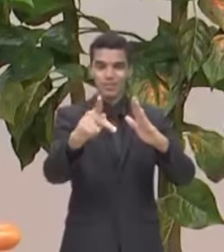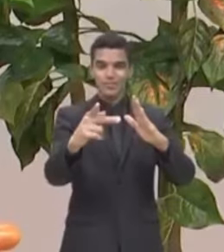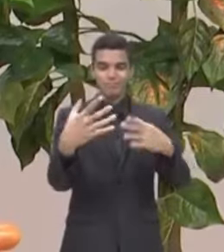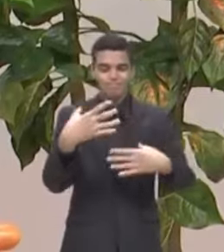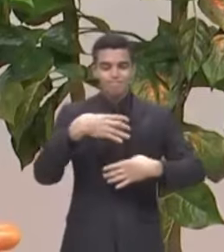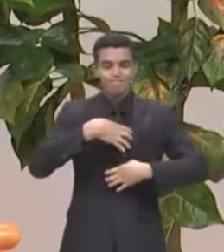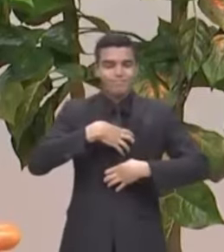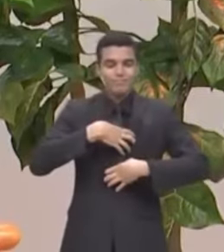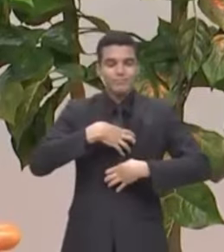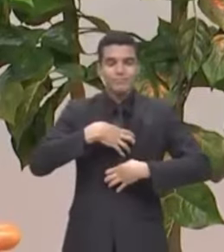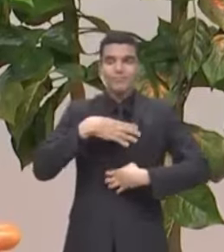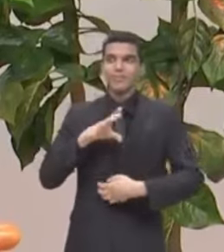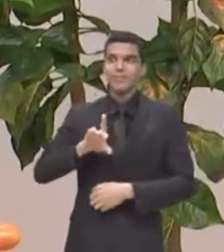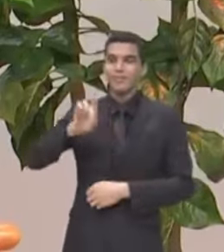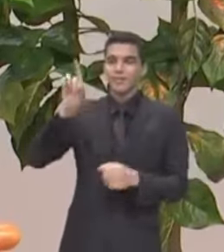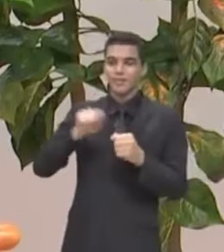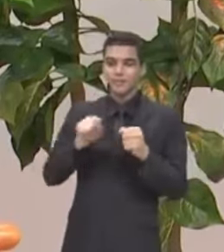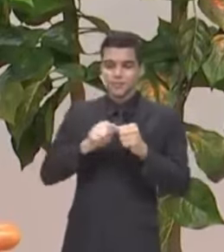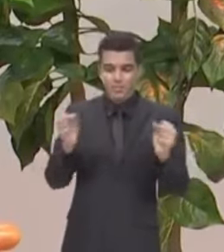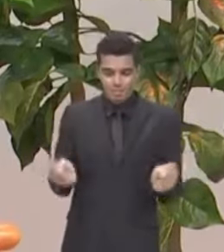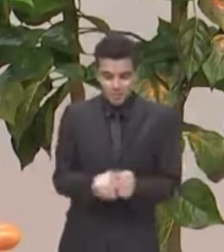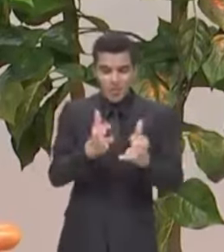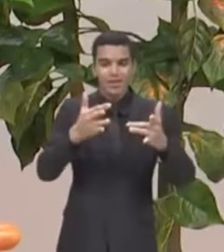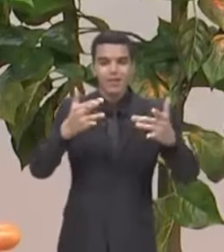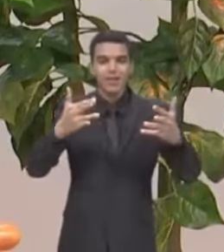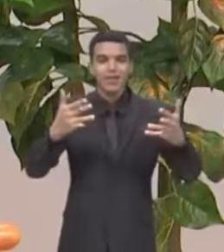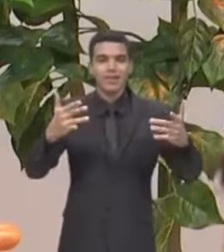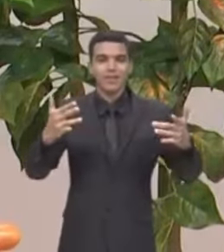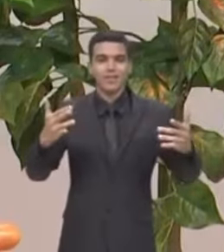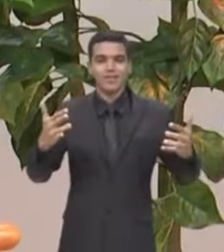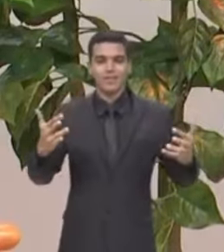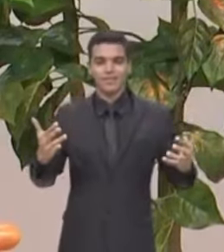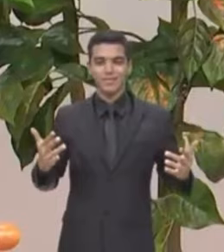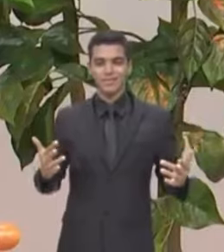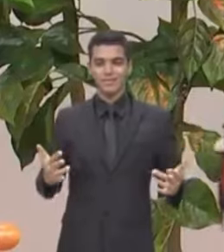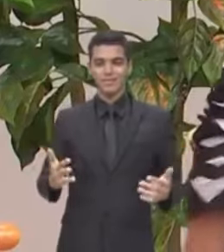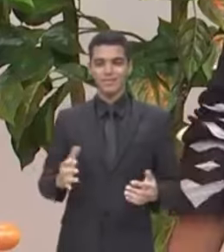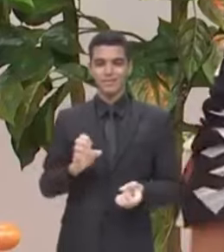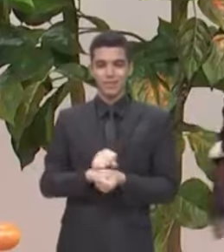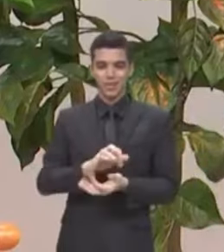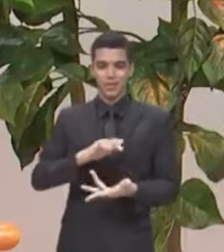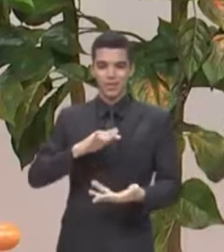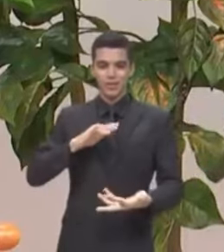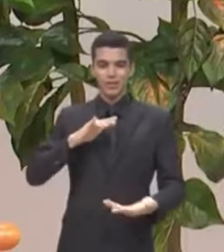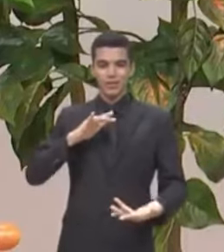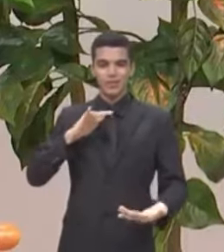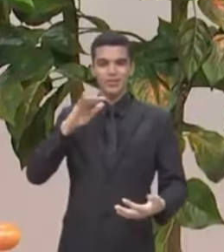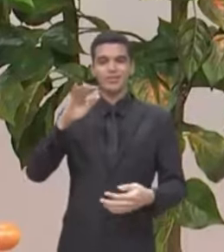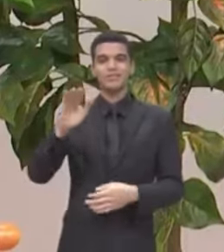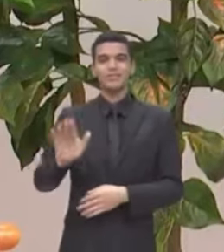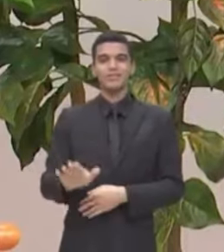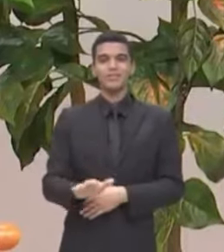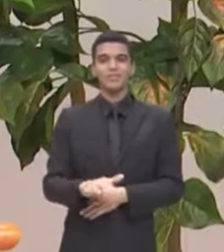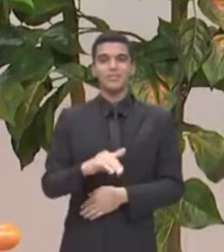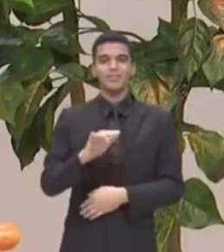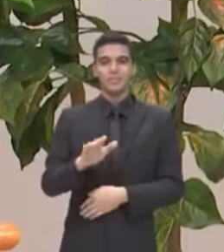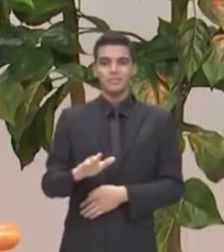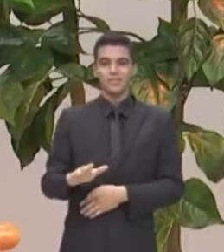vida. Vida, vida e vida. Glória. Quem foi que